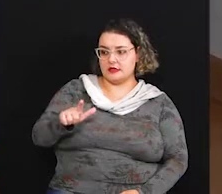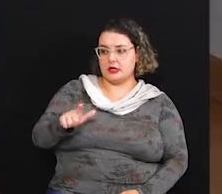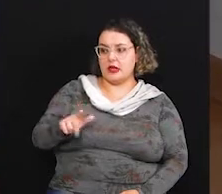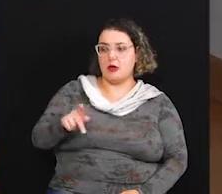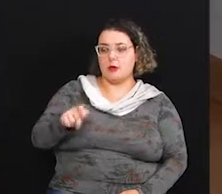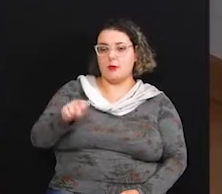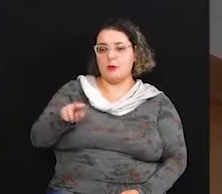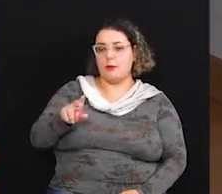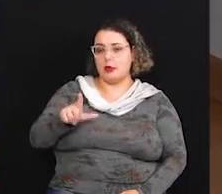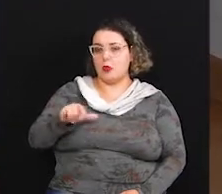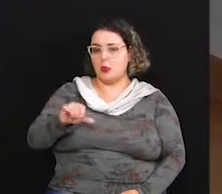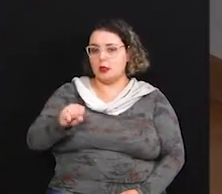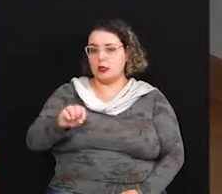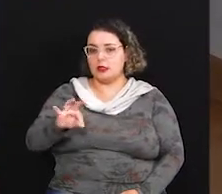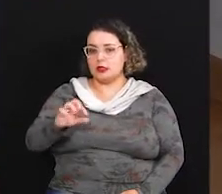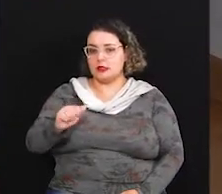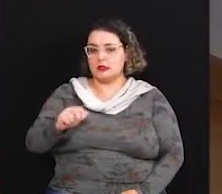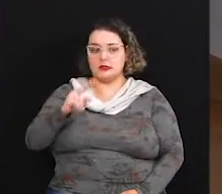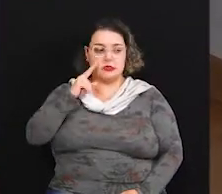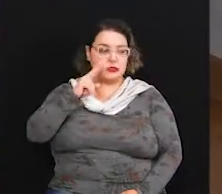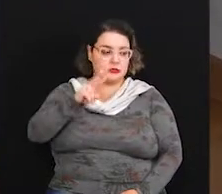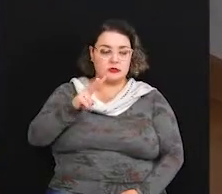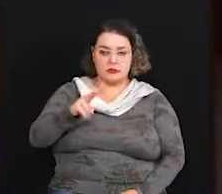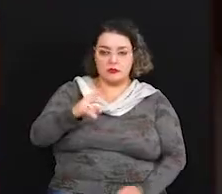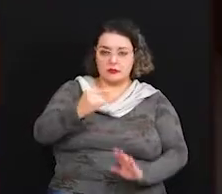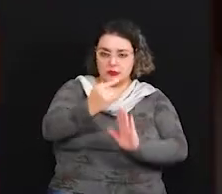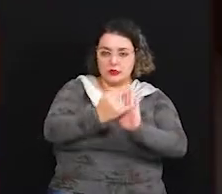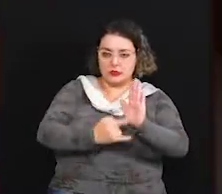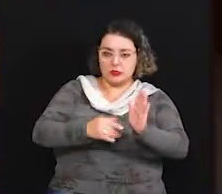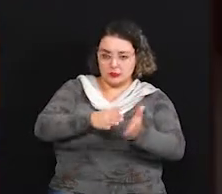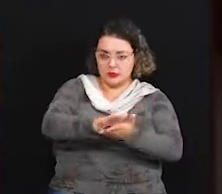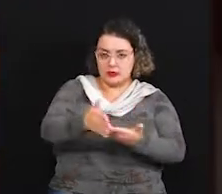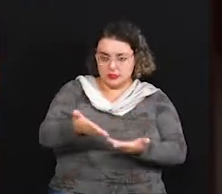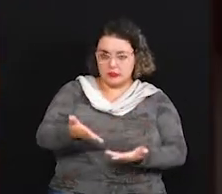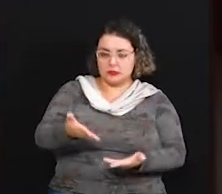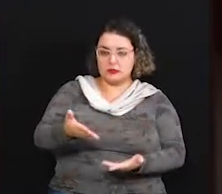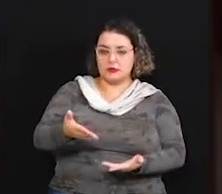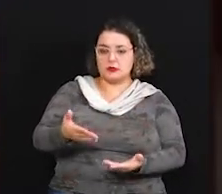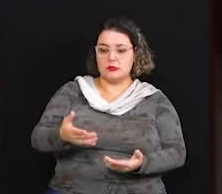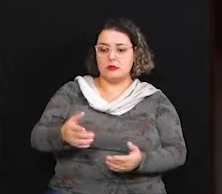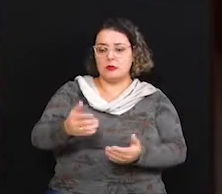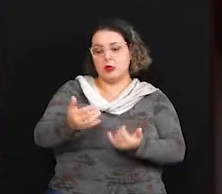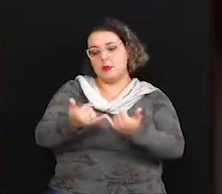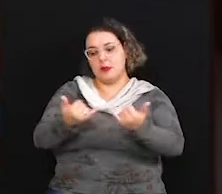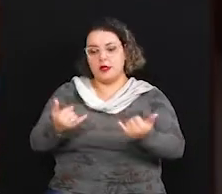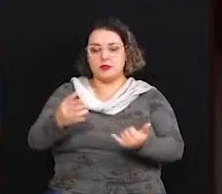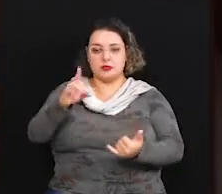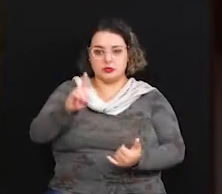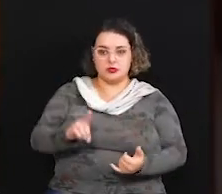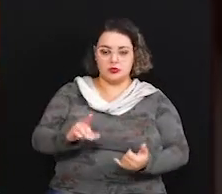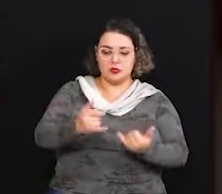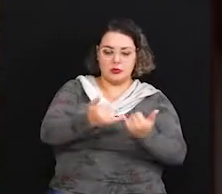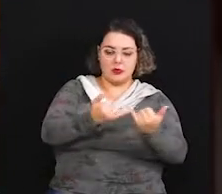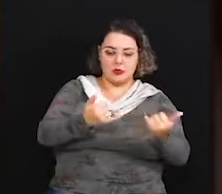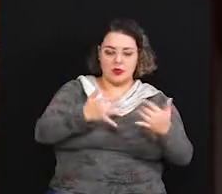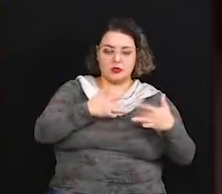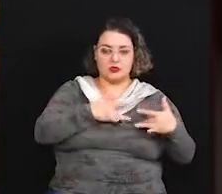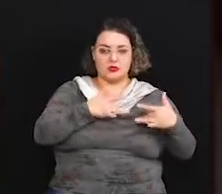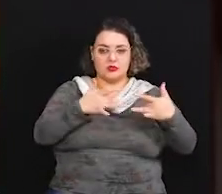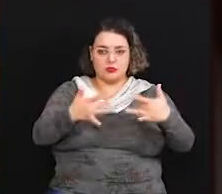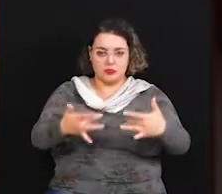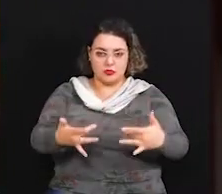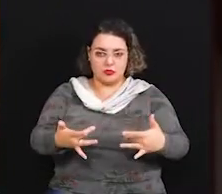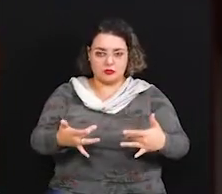notinhas por aí, nós criamos uma parte dos diretores e uma parte de